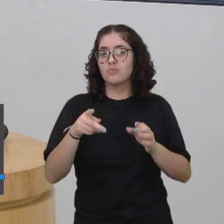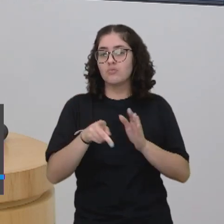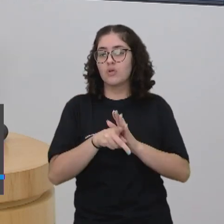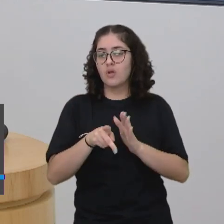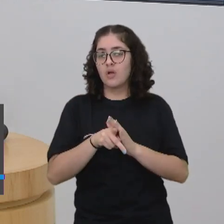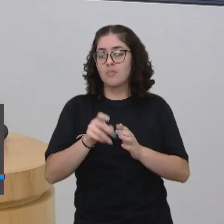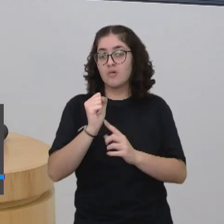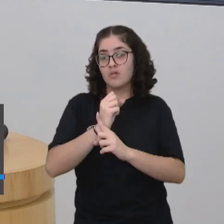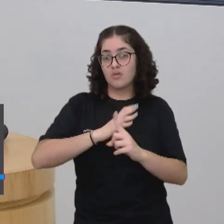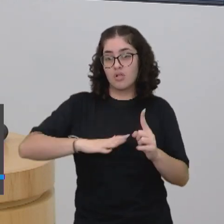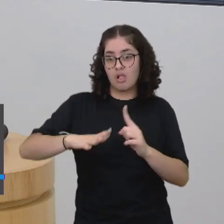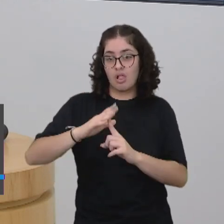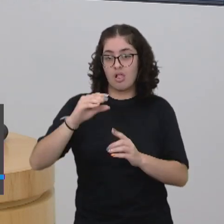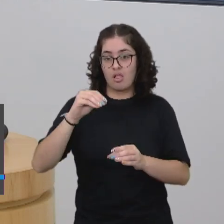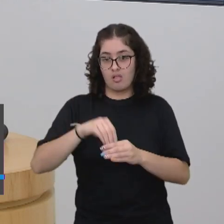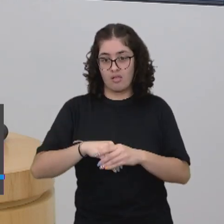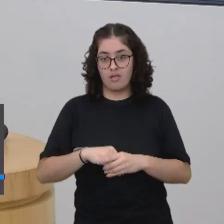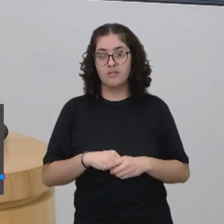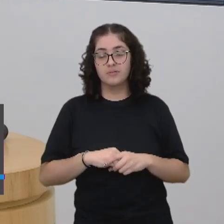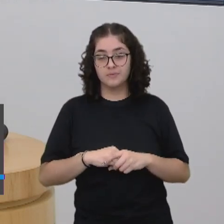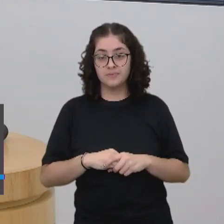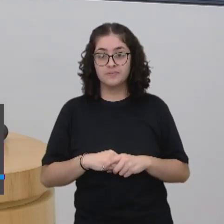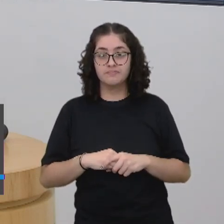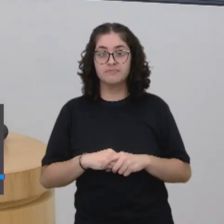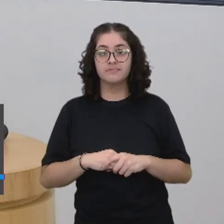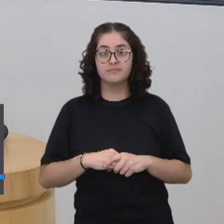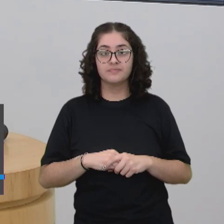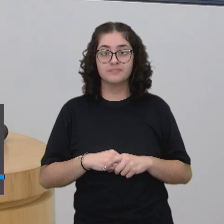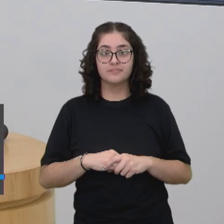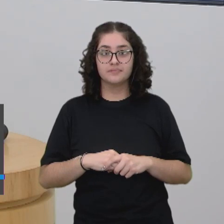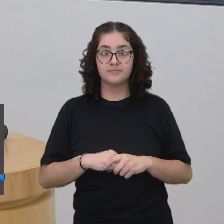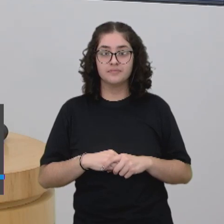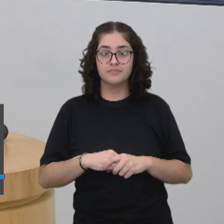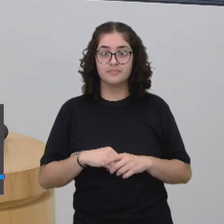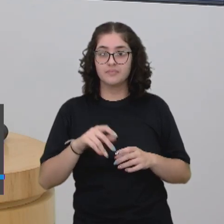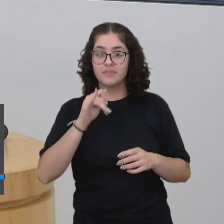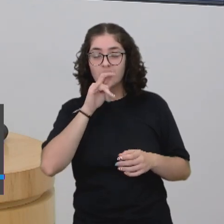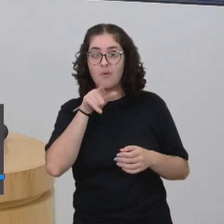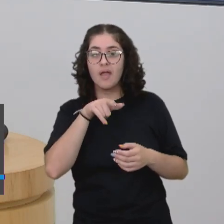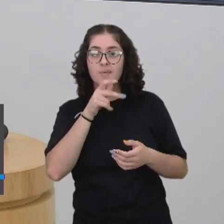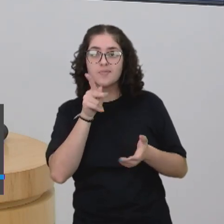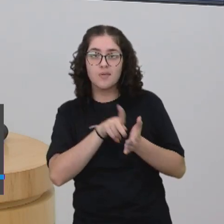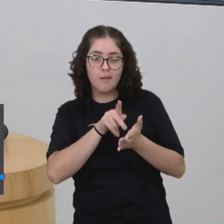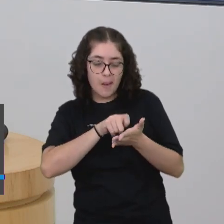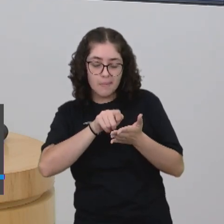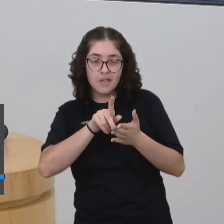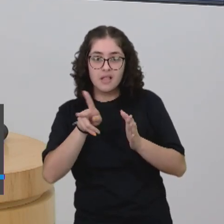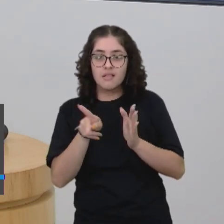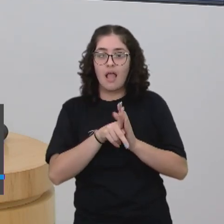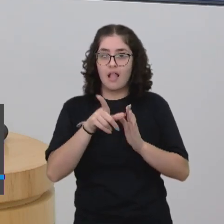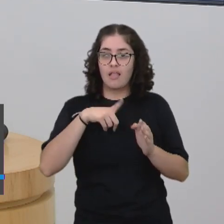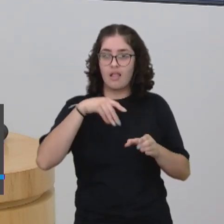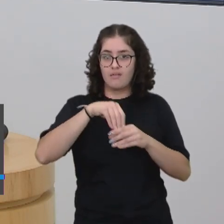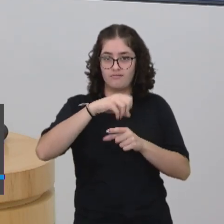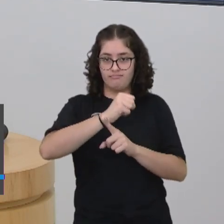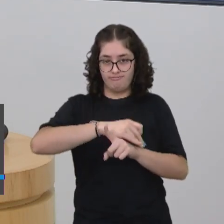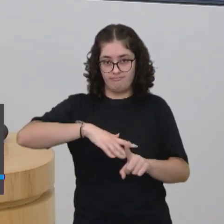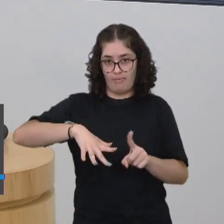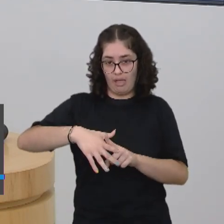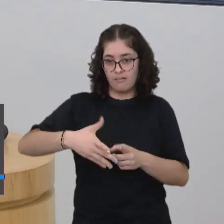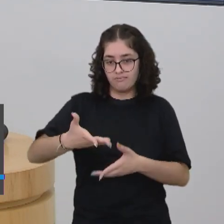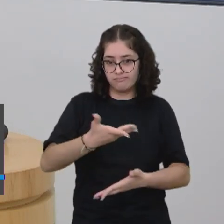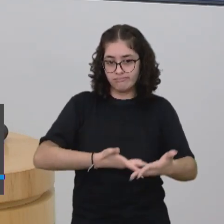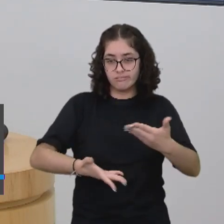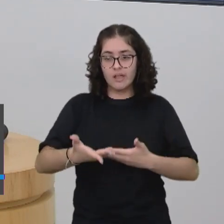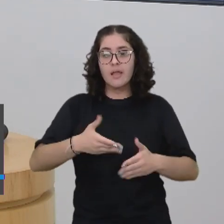ordenamento social não falado, tá? Não documentado, vamos colocar assim. Mas quando a gente